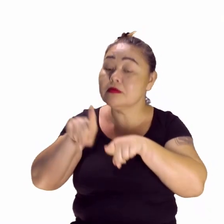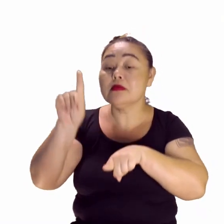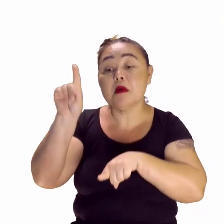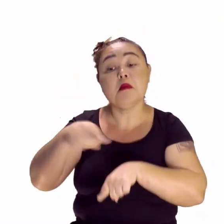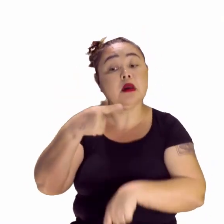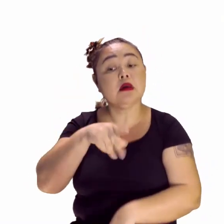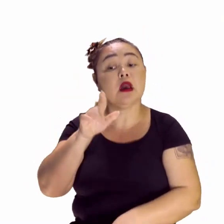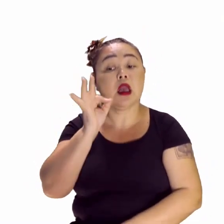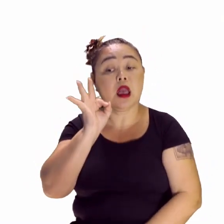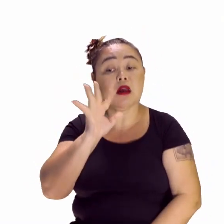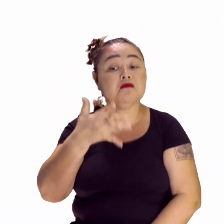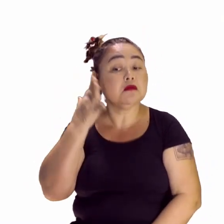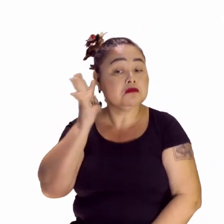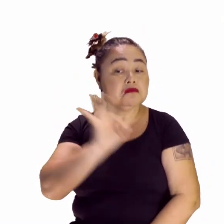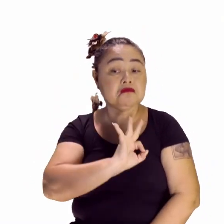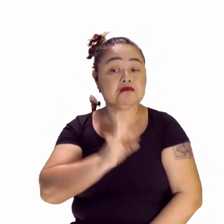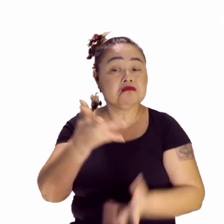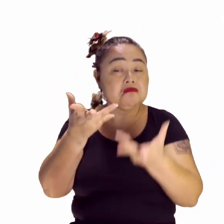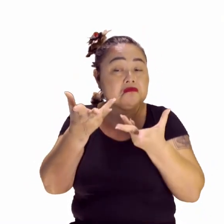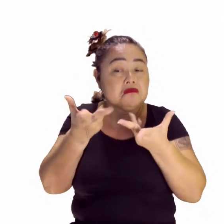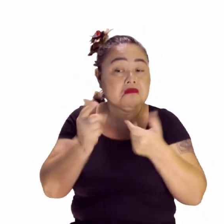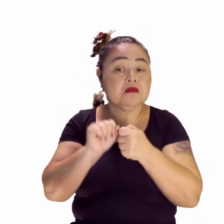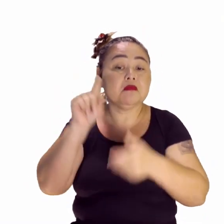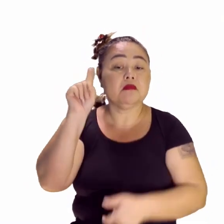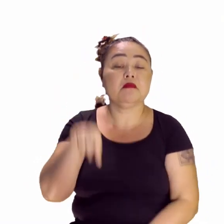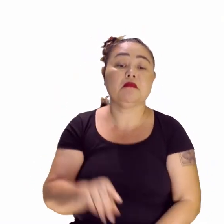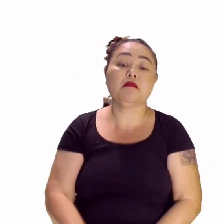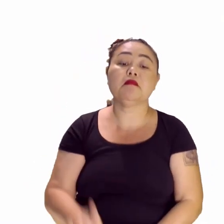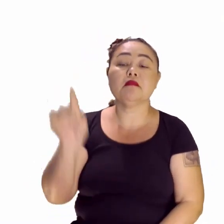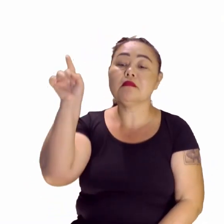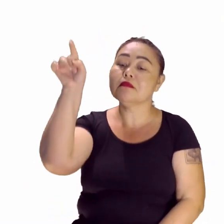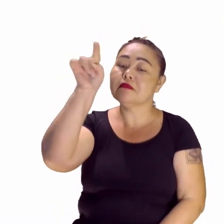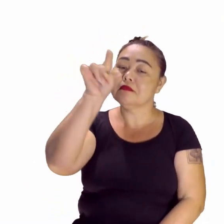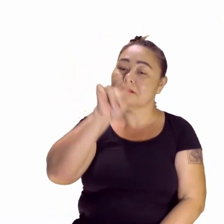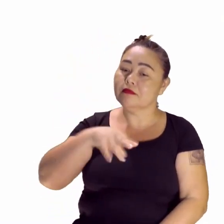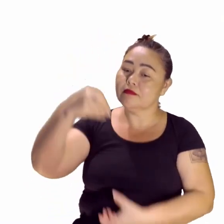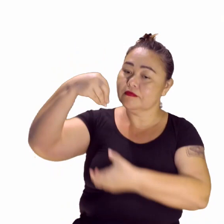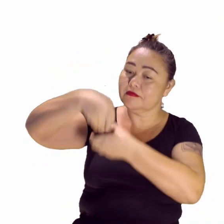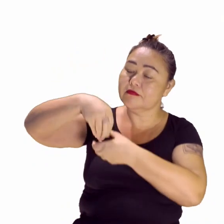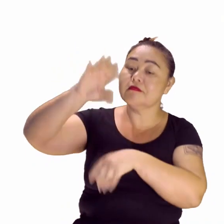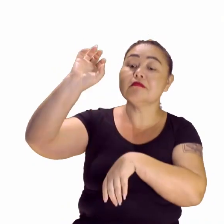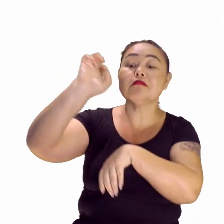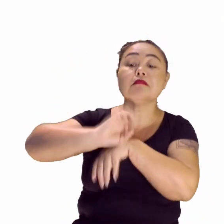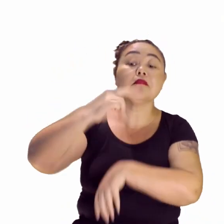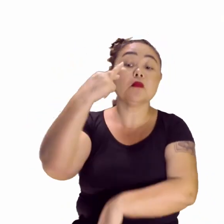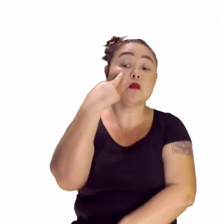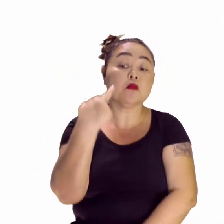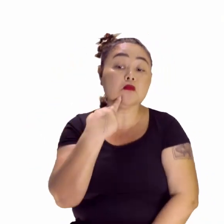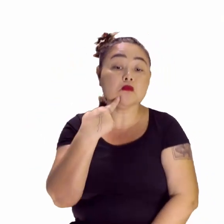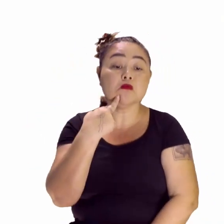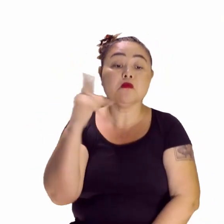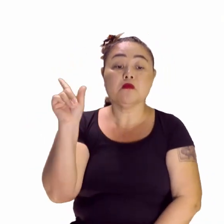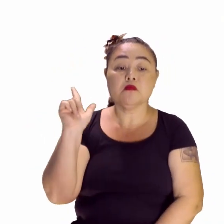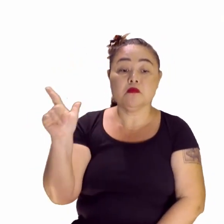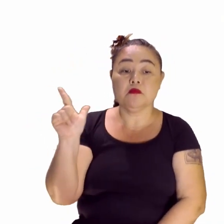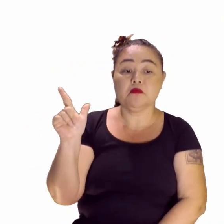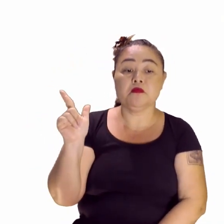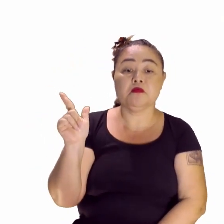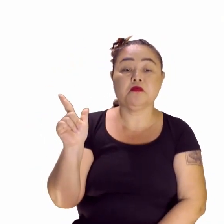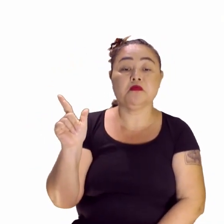Vamos lá nós temos aí a área mapeada do café dentro do Estado de Rondônia de acordo com a legenda